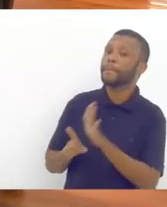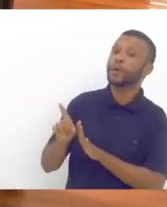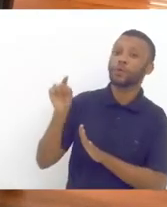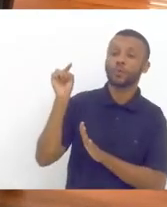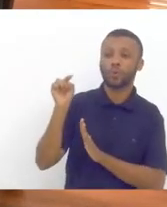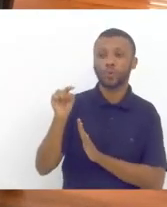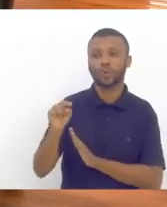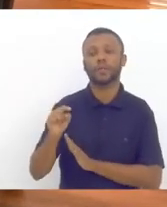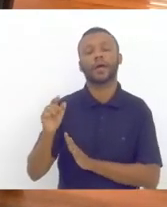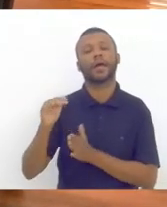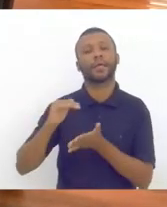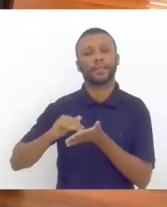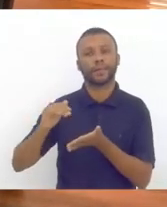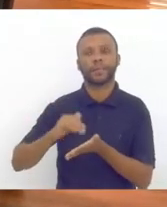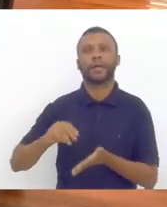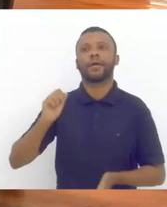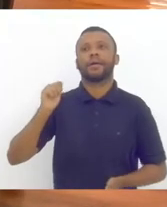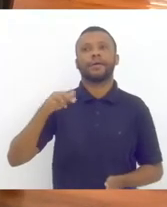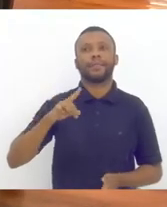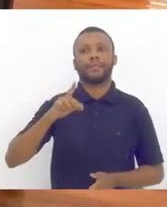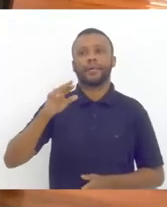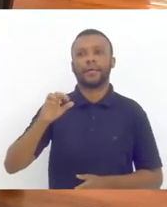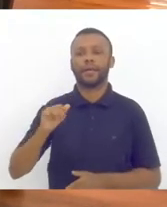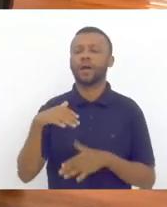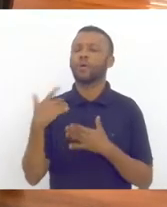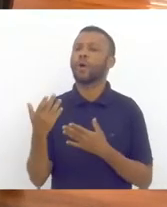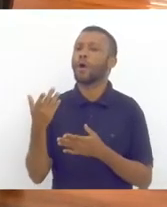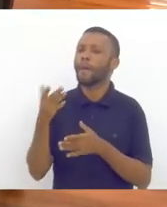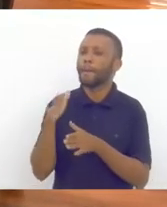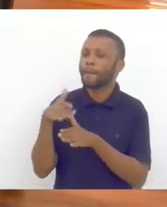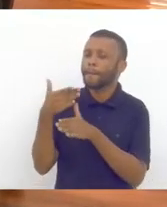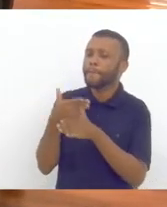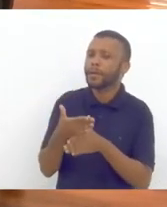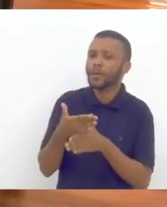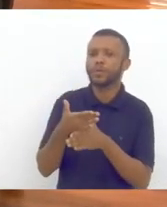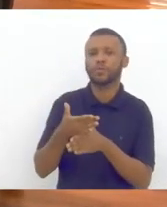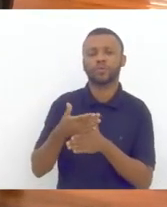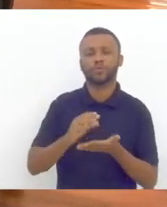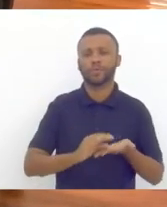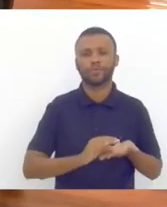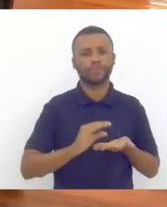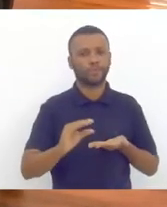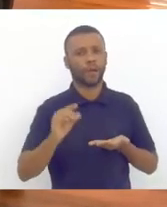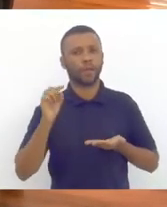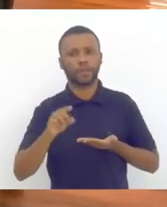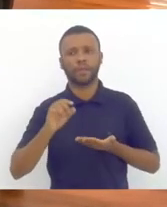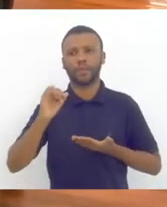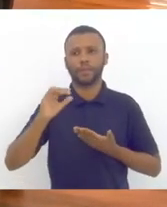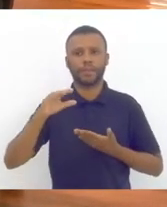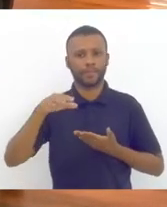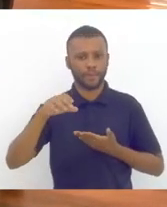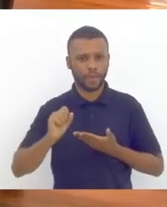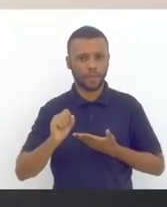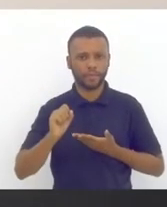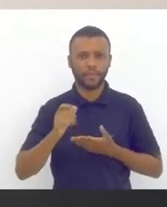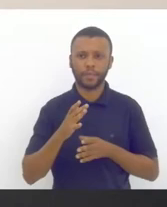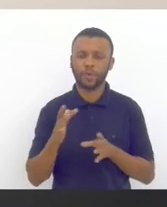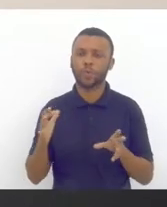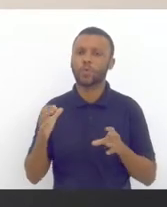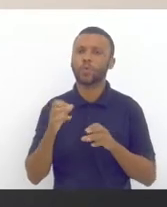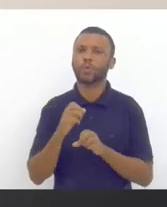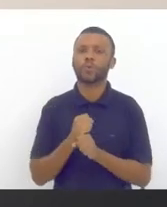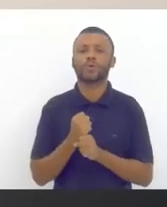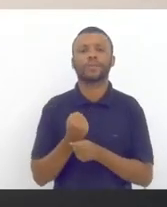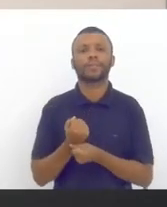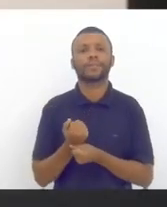à secretária Andréia. Andréia, qual é o peso do repasse do ICMS na composição da receita da cidade do Rio de